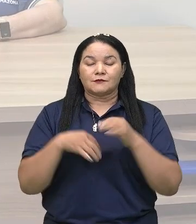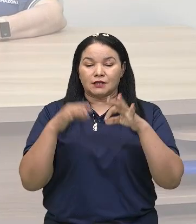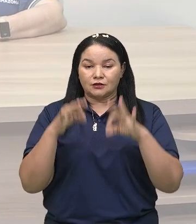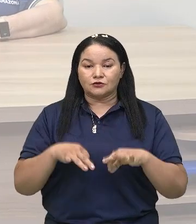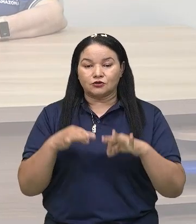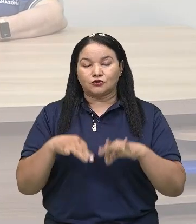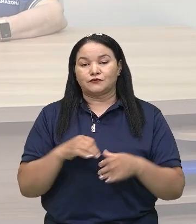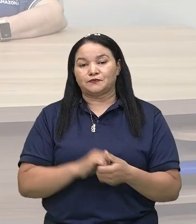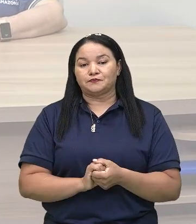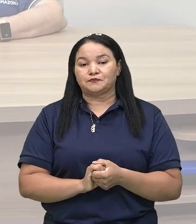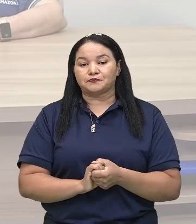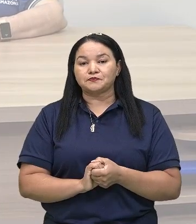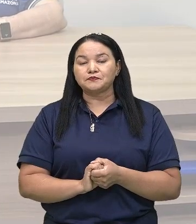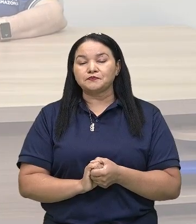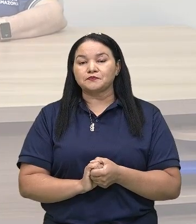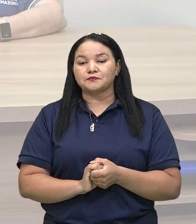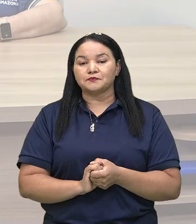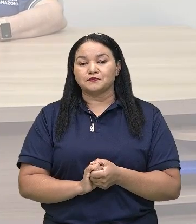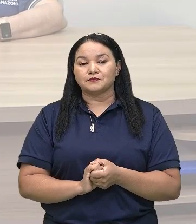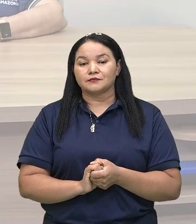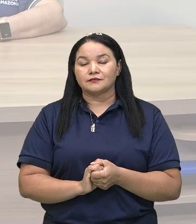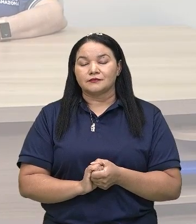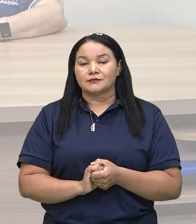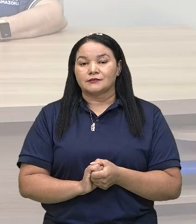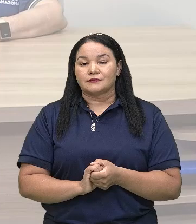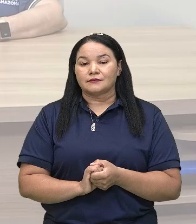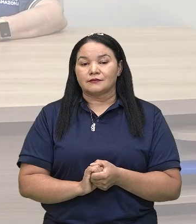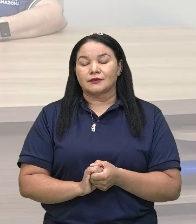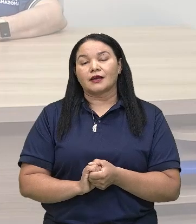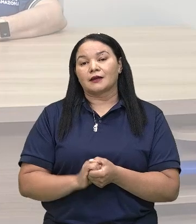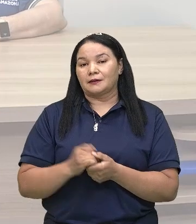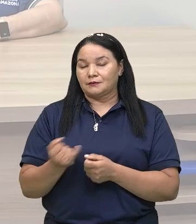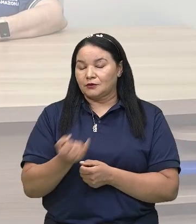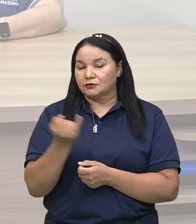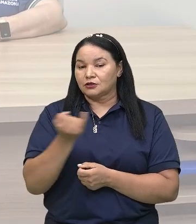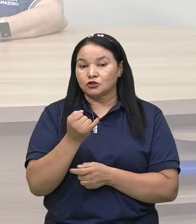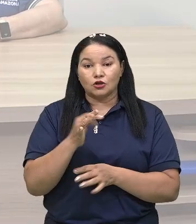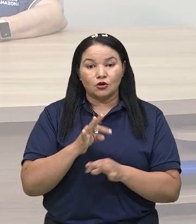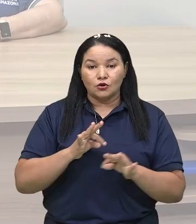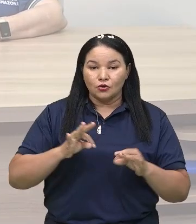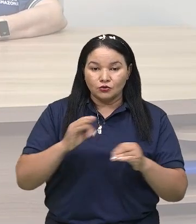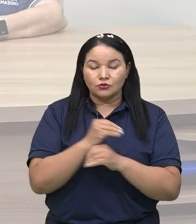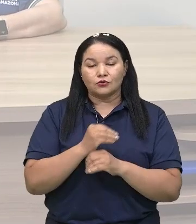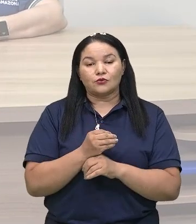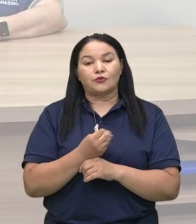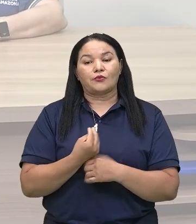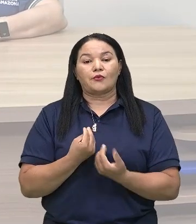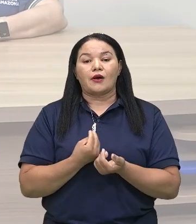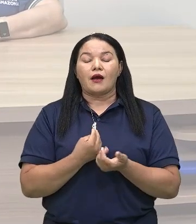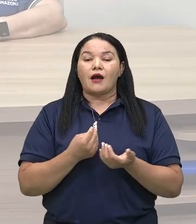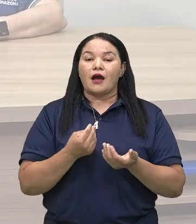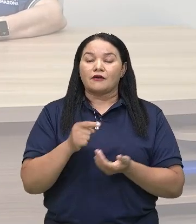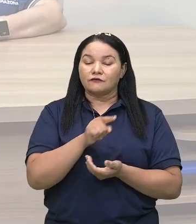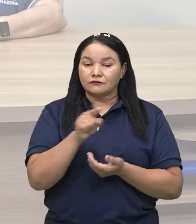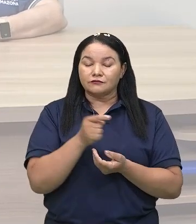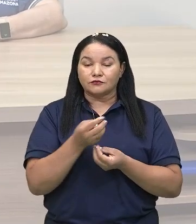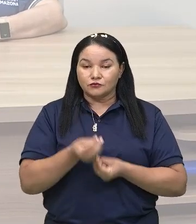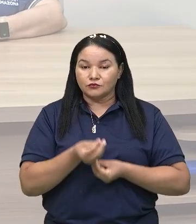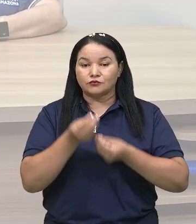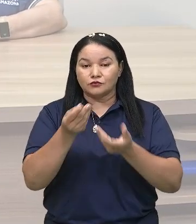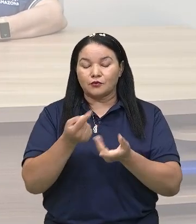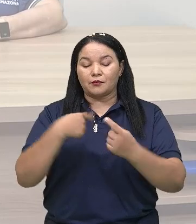certeza. Muito bem, então ele é muito importante. E lembrando que todo esse material vocês recebem aí no